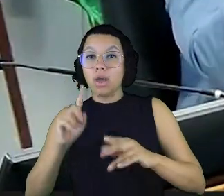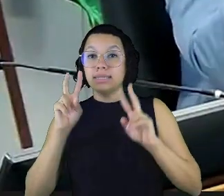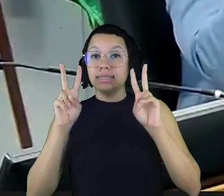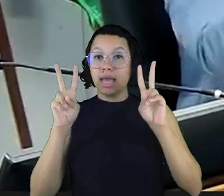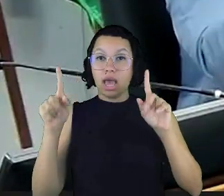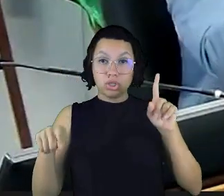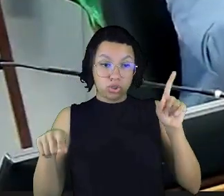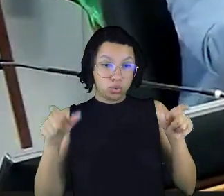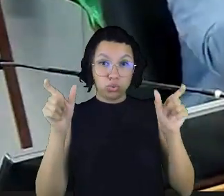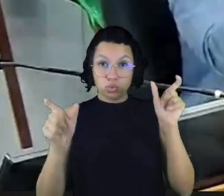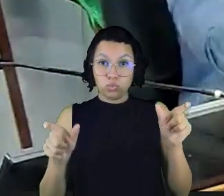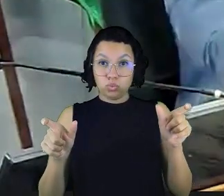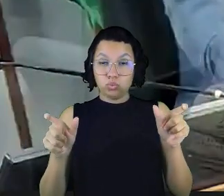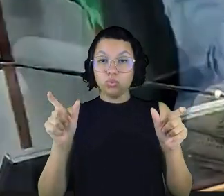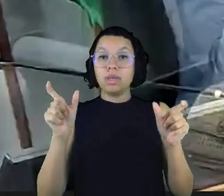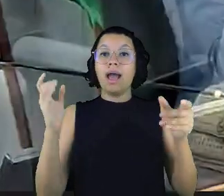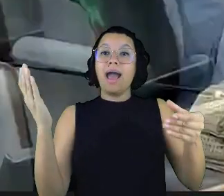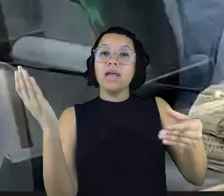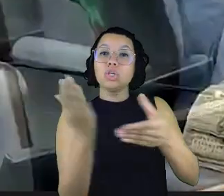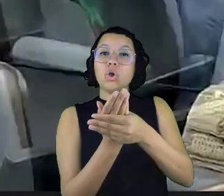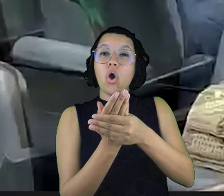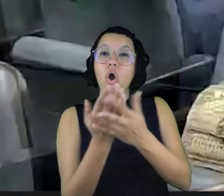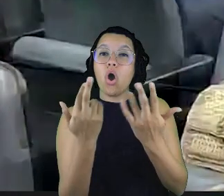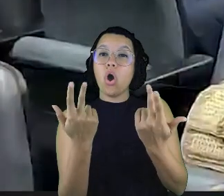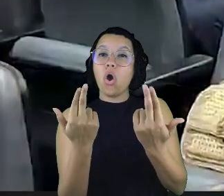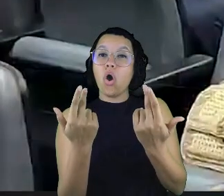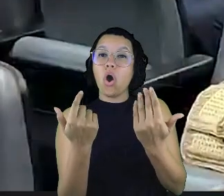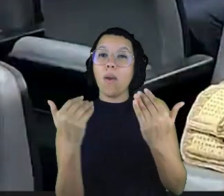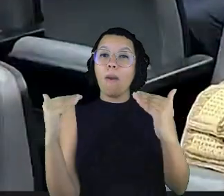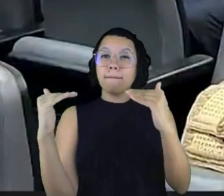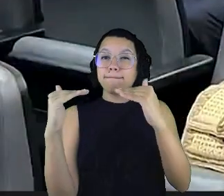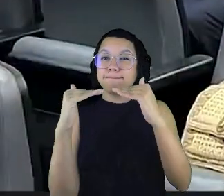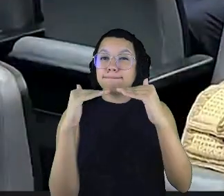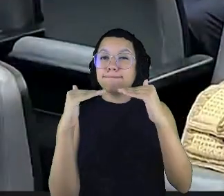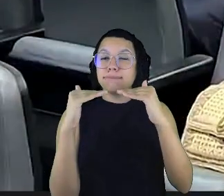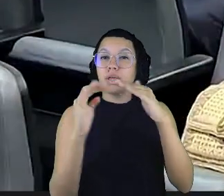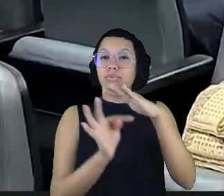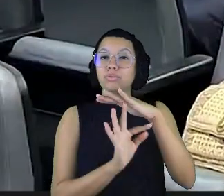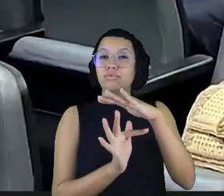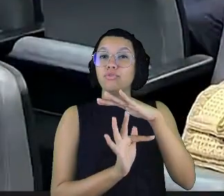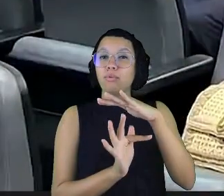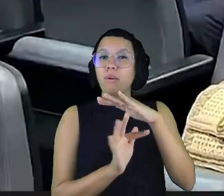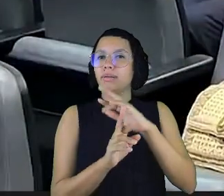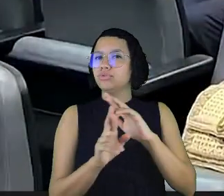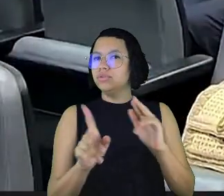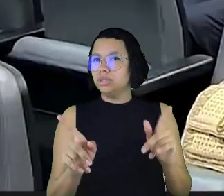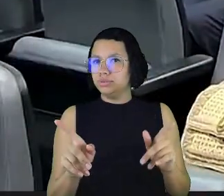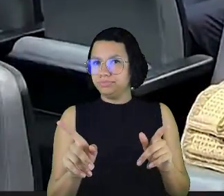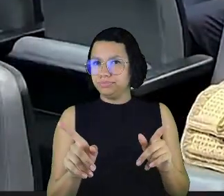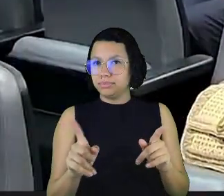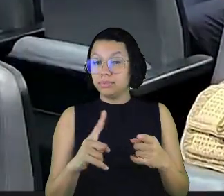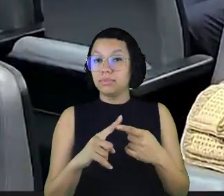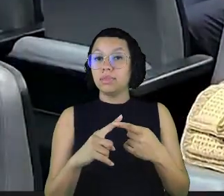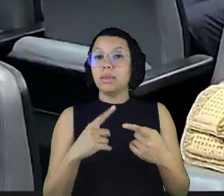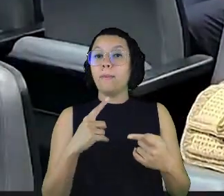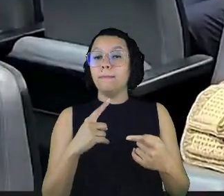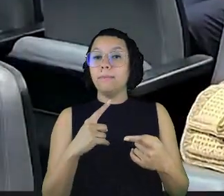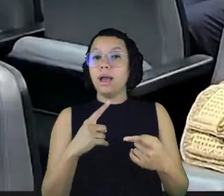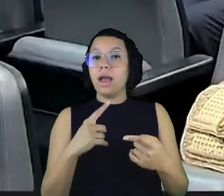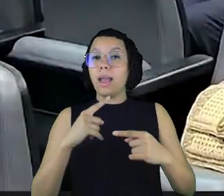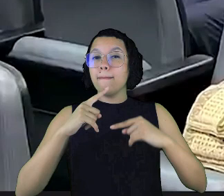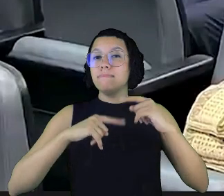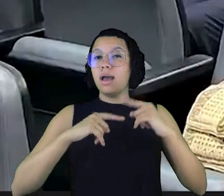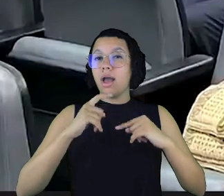estão exatamente no mesmo patamar. Formalmente são distintas, mas materialmente